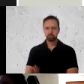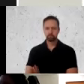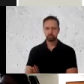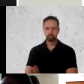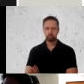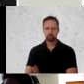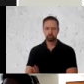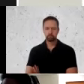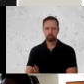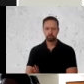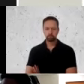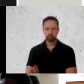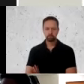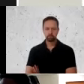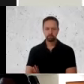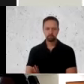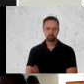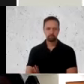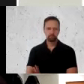do resultado.